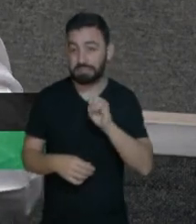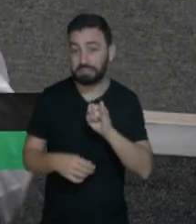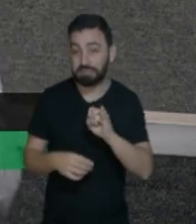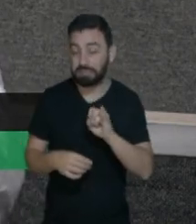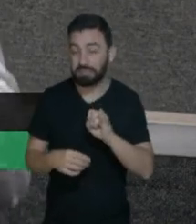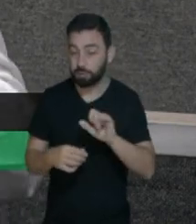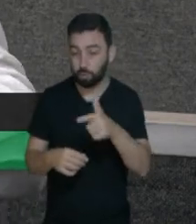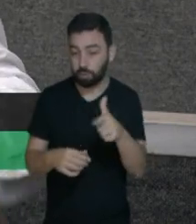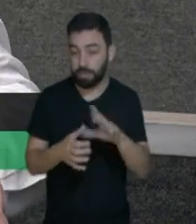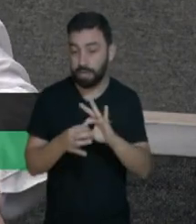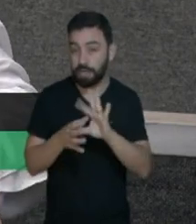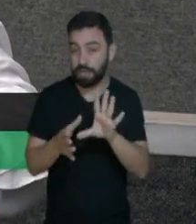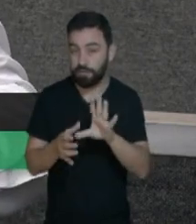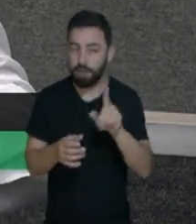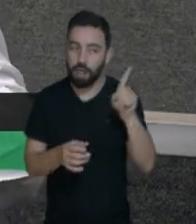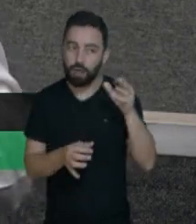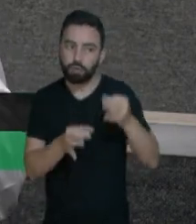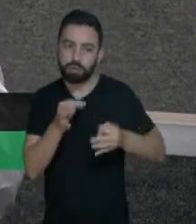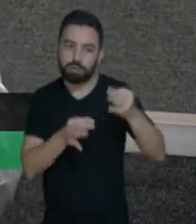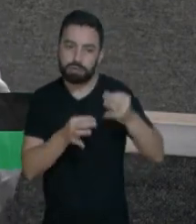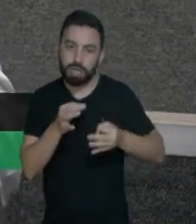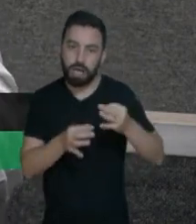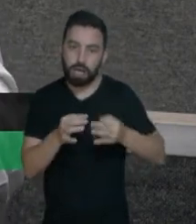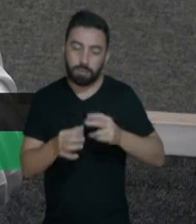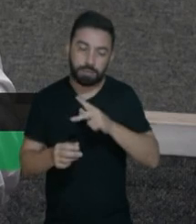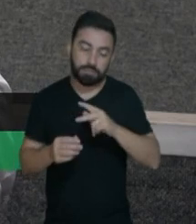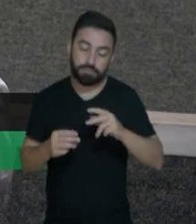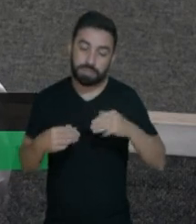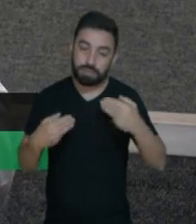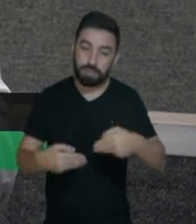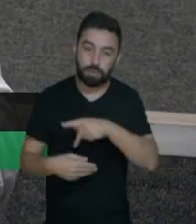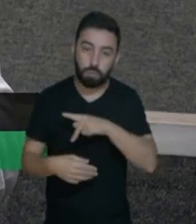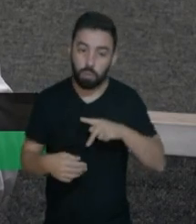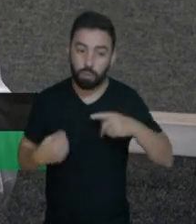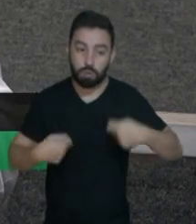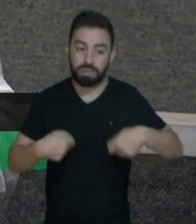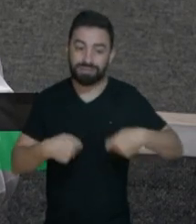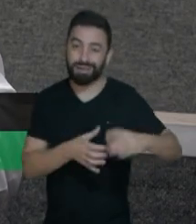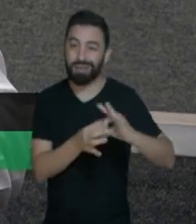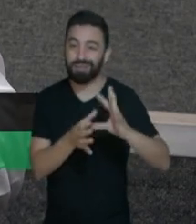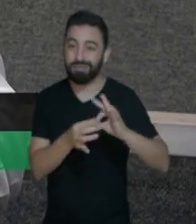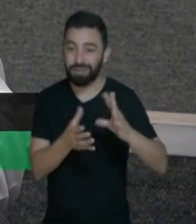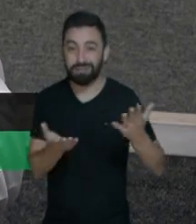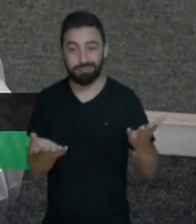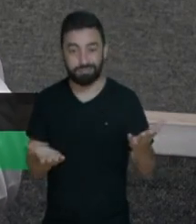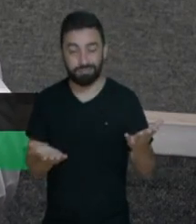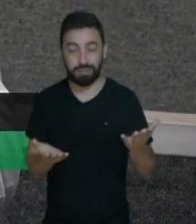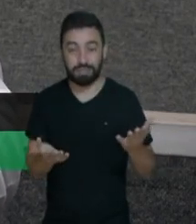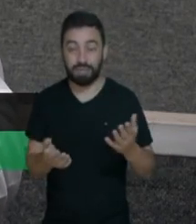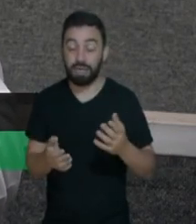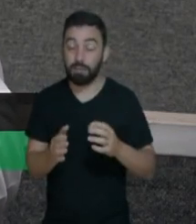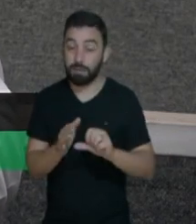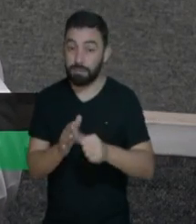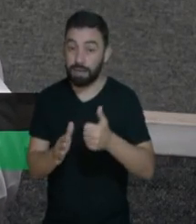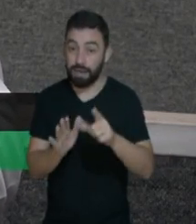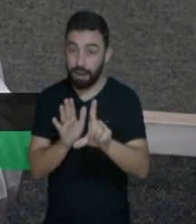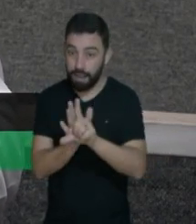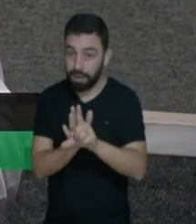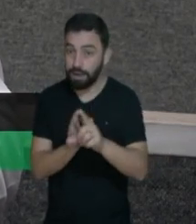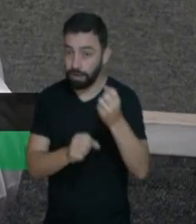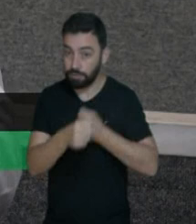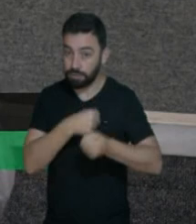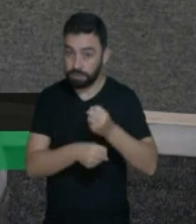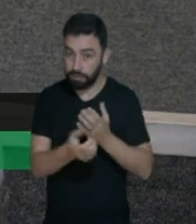do Ministério Público ou do Judiciário em situações pontuais e com a primeira lei que aprovamos no ano passado todos os gestores públicos